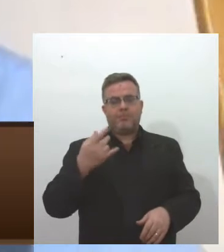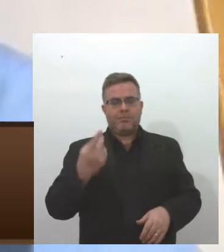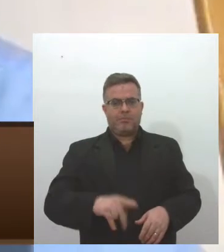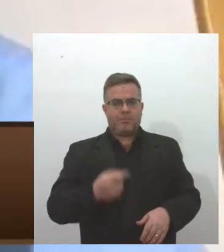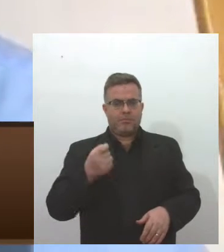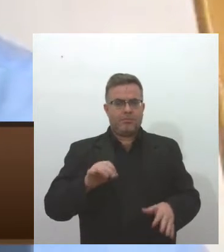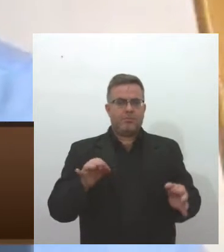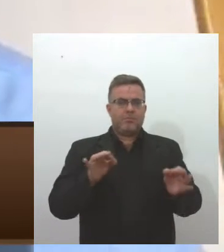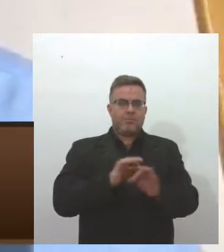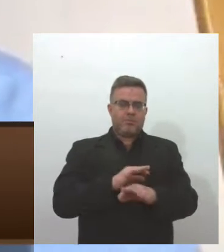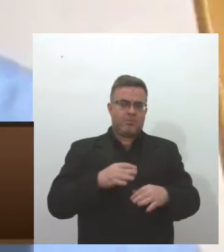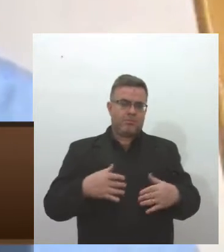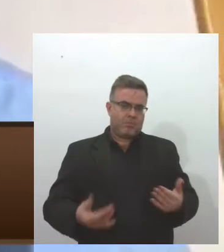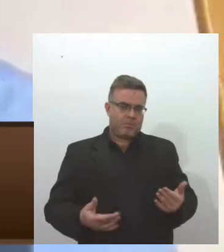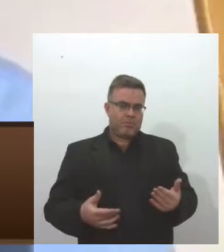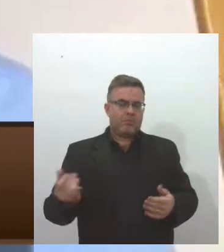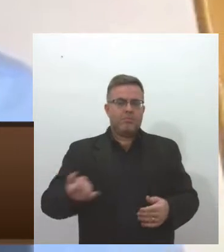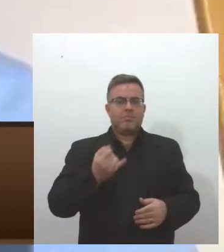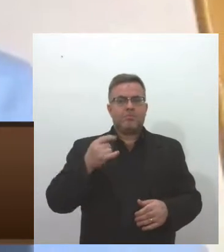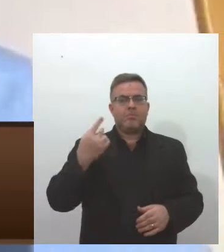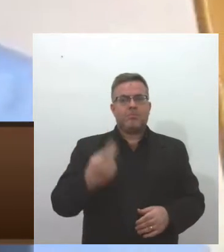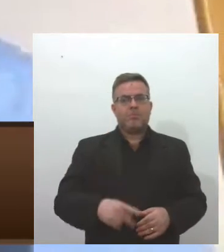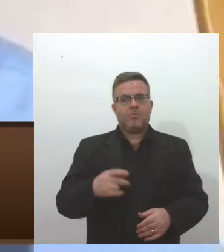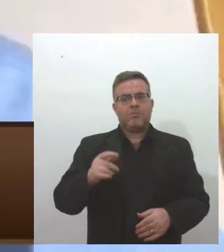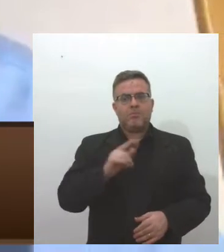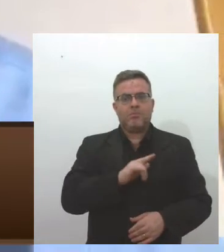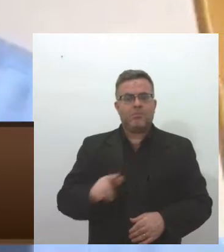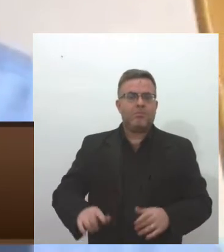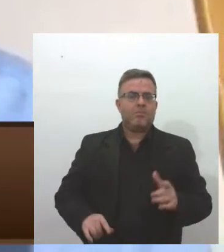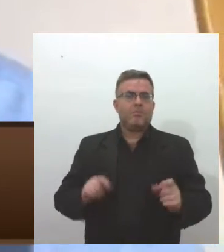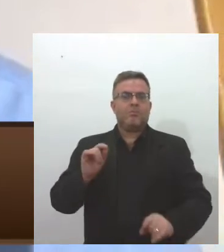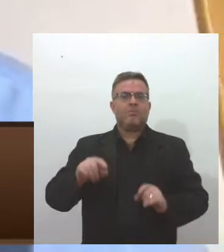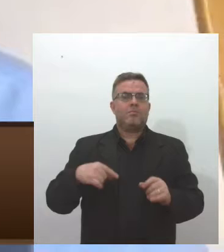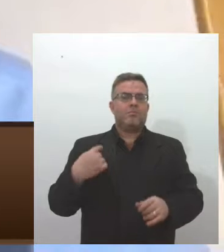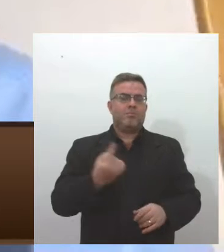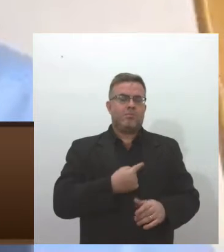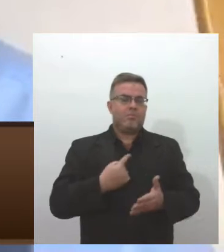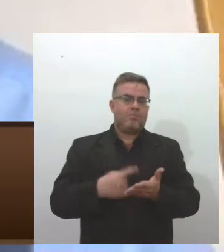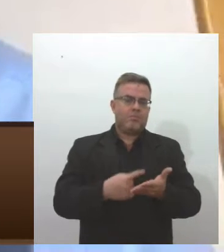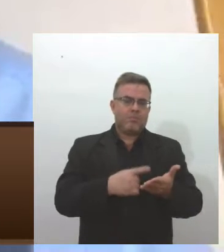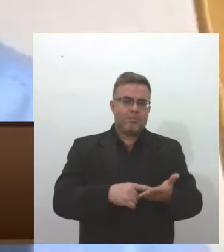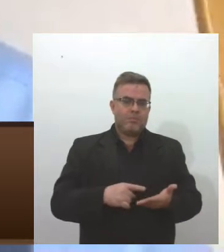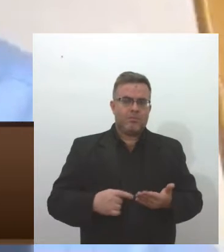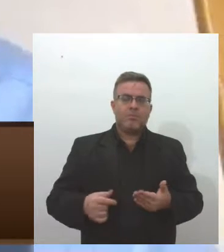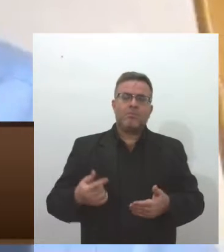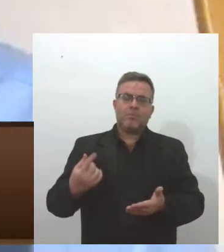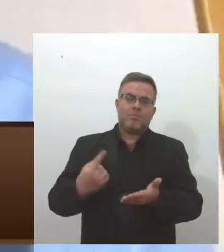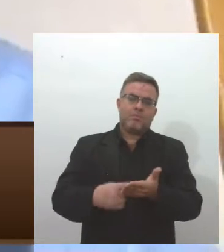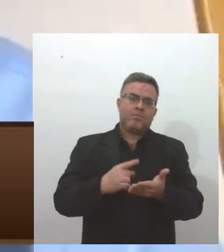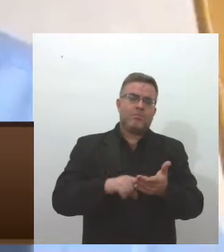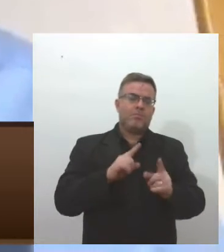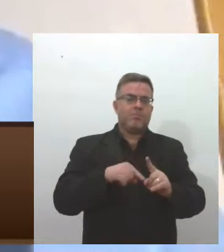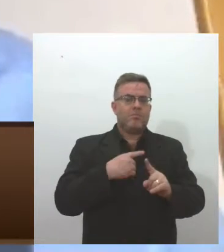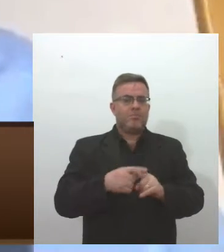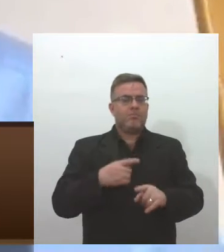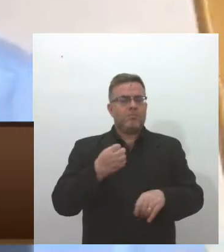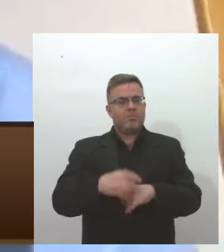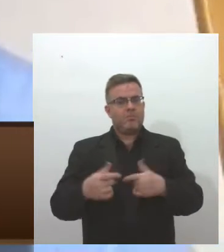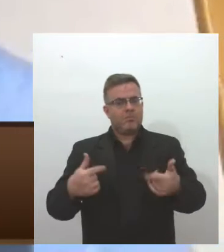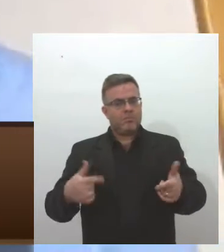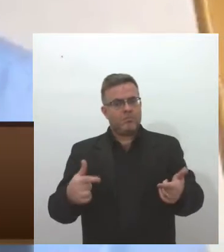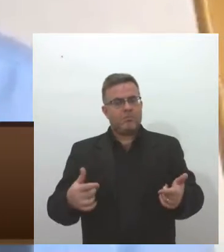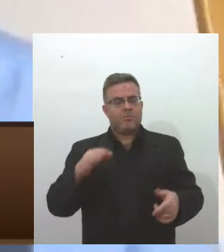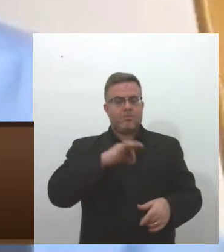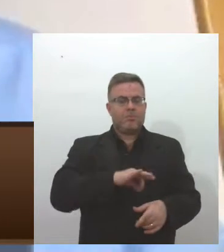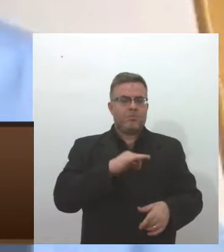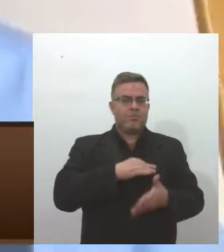que é importante para o governo, é que a gente consiga atrair cada vez mais investimentos que sejam capazes de gerar emprego, gerar renda, gerar riquezas